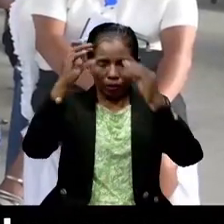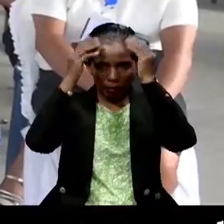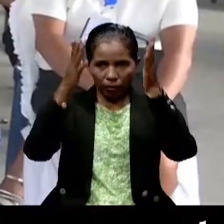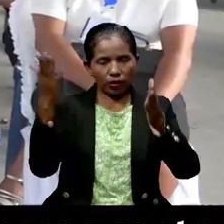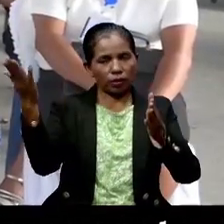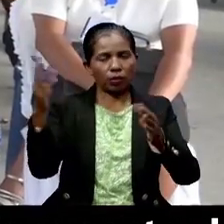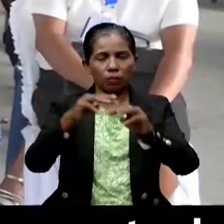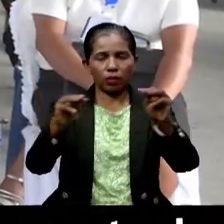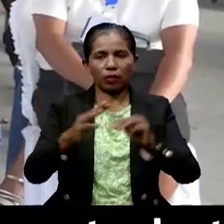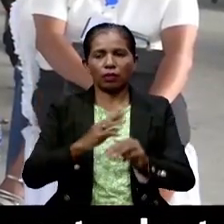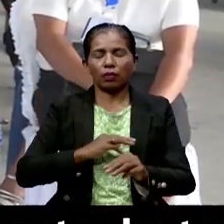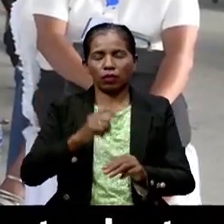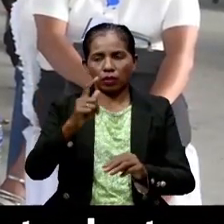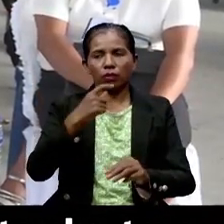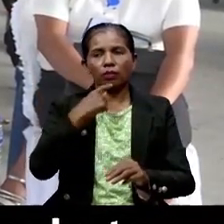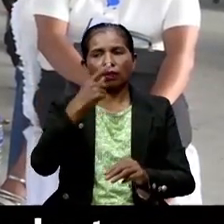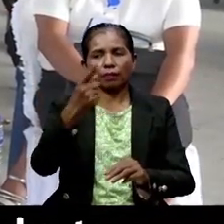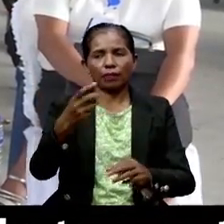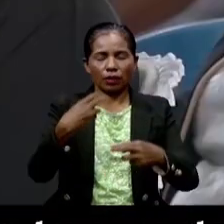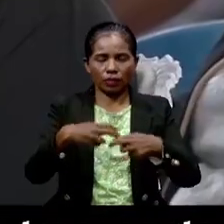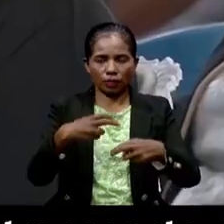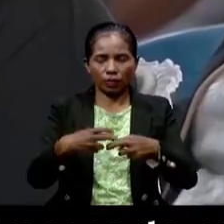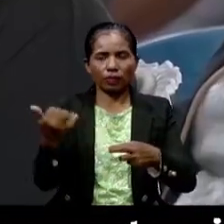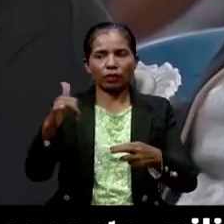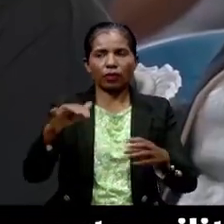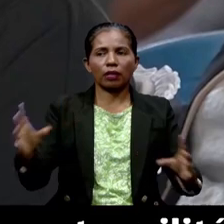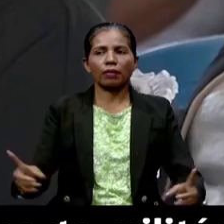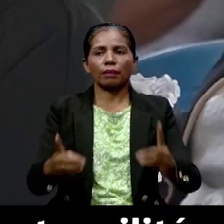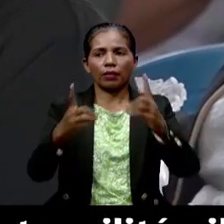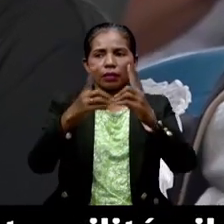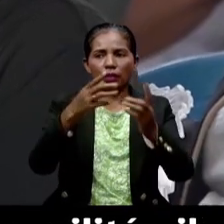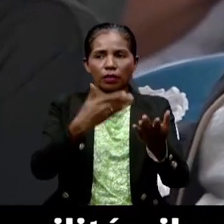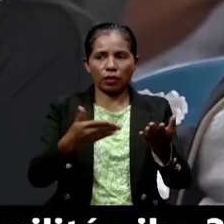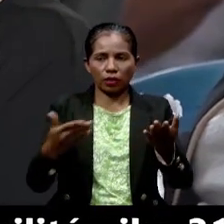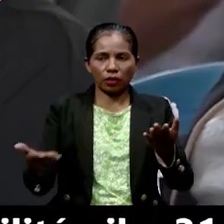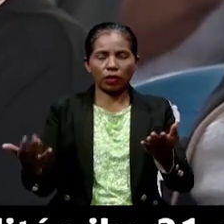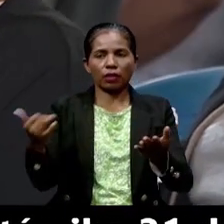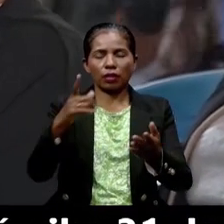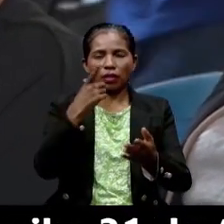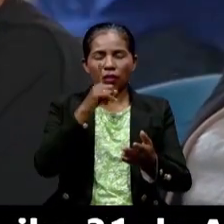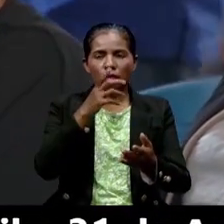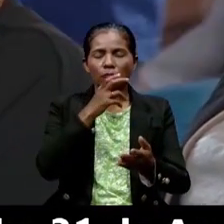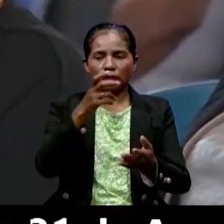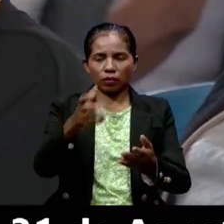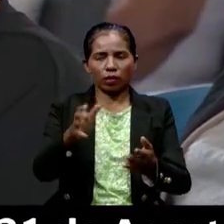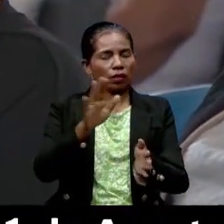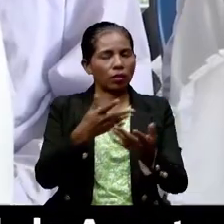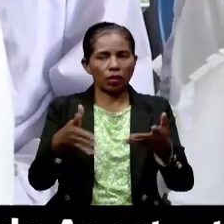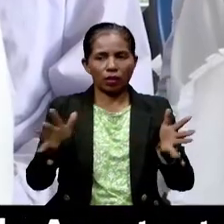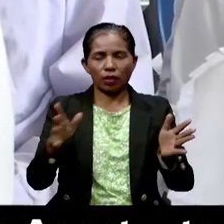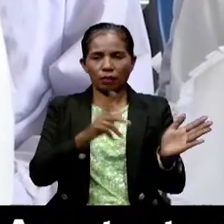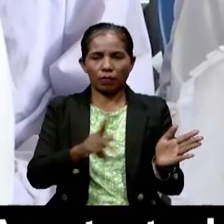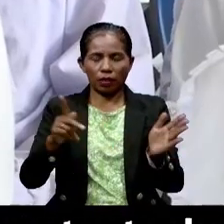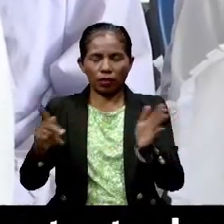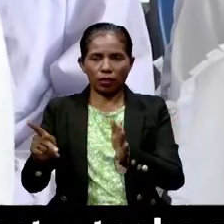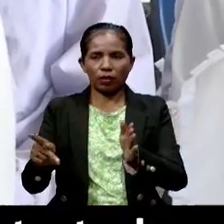município de Manatuto, Hateten, durante a dificuldade de ver Soro, material didática língua portuguesa, menos plano de aula